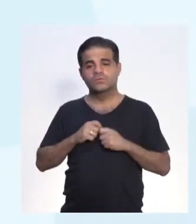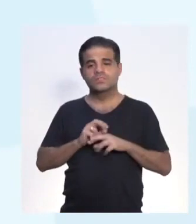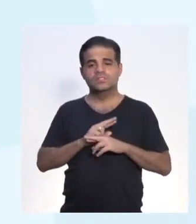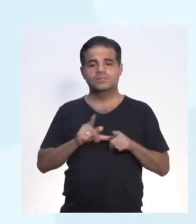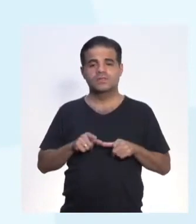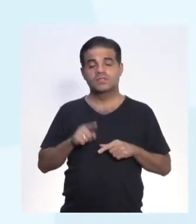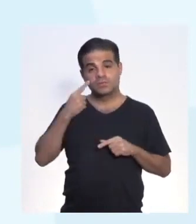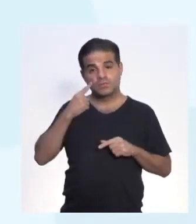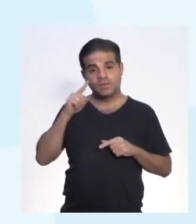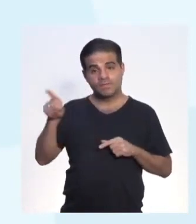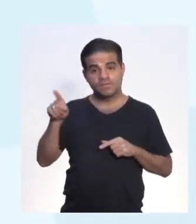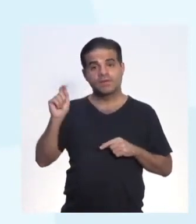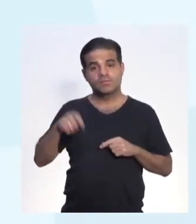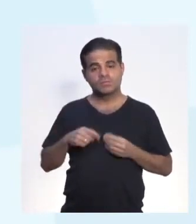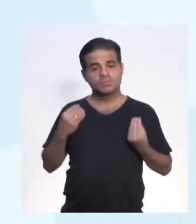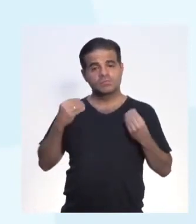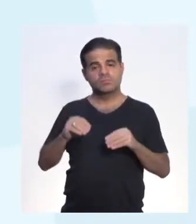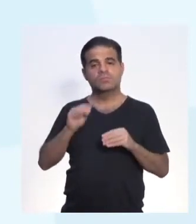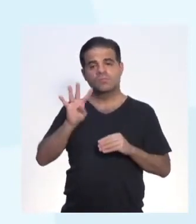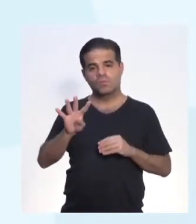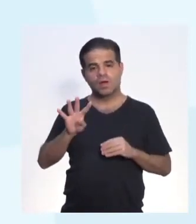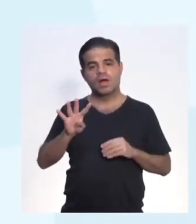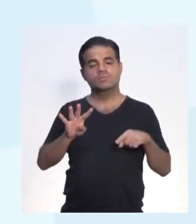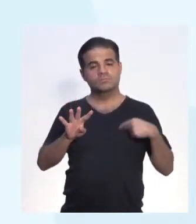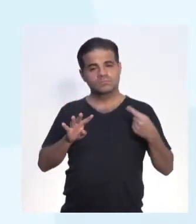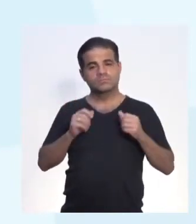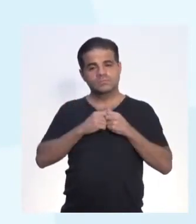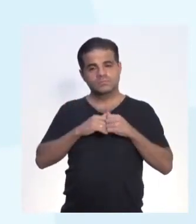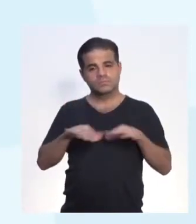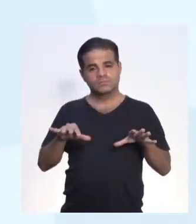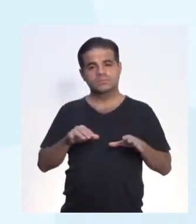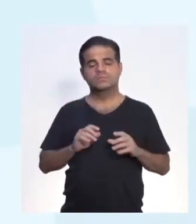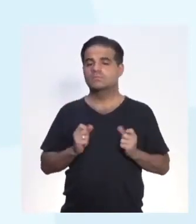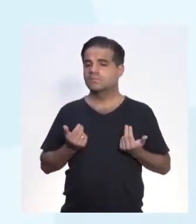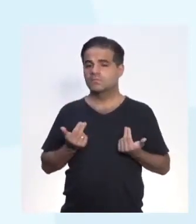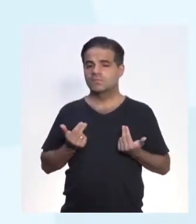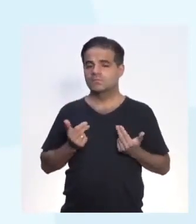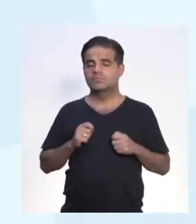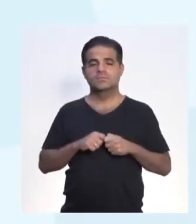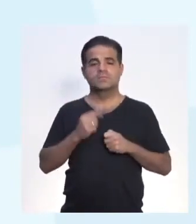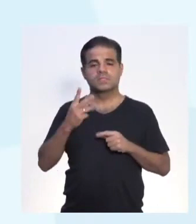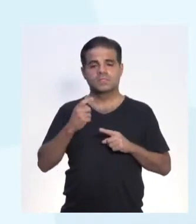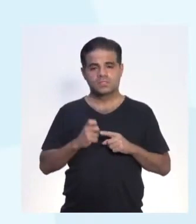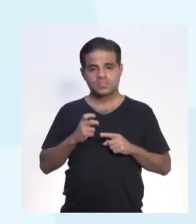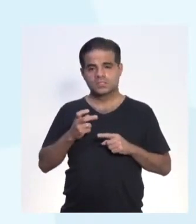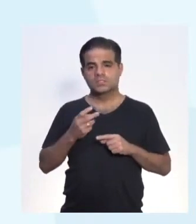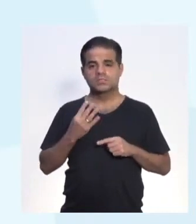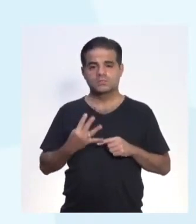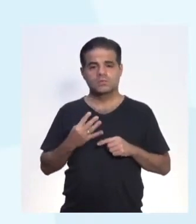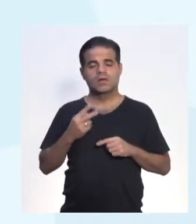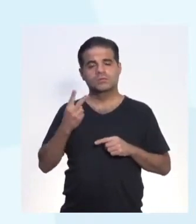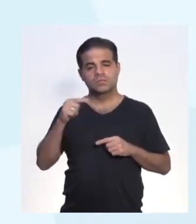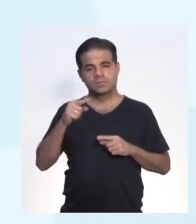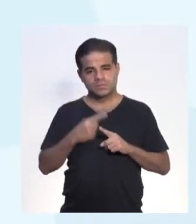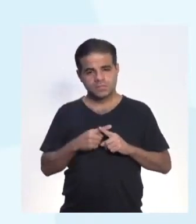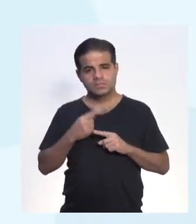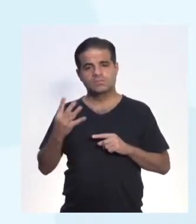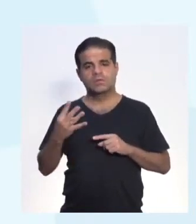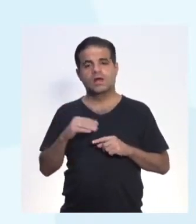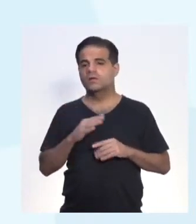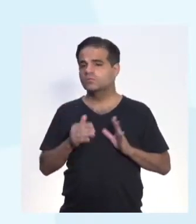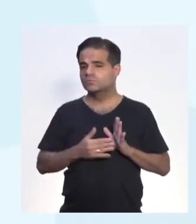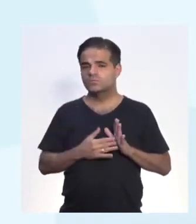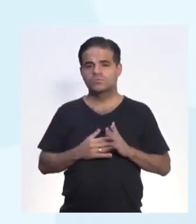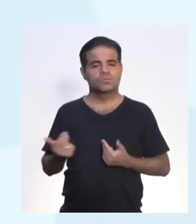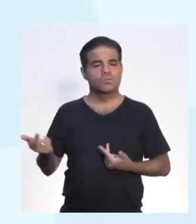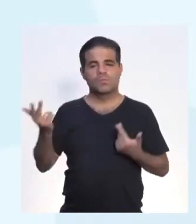só para você ver. Que você poderia pôr o 4 em seguida, que a distributiva funciona do mesmo jeito, 3x vezes 4 e 2 vezes 4, e o resto